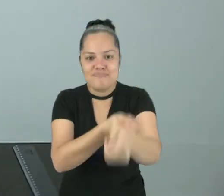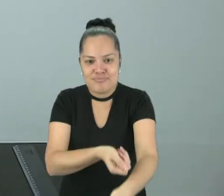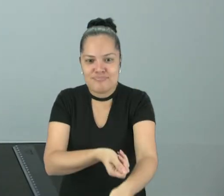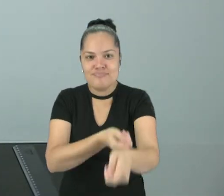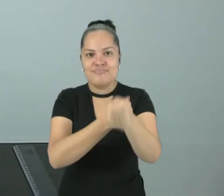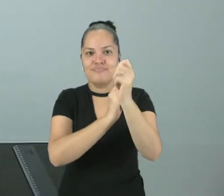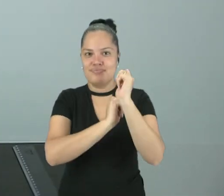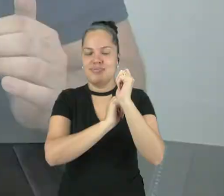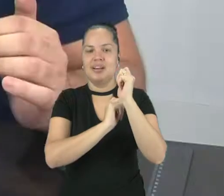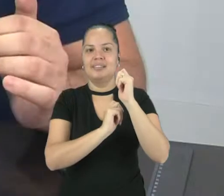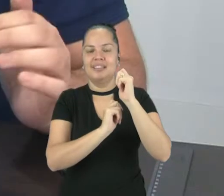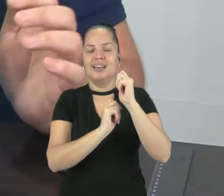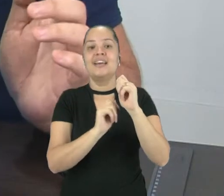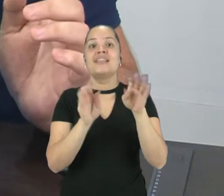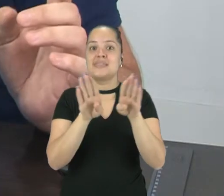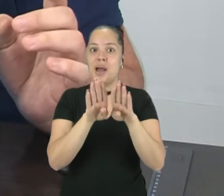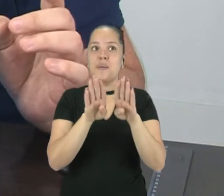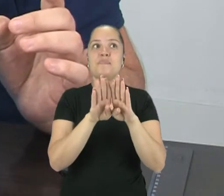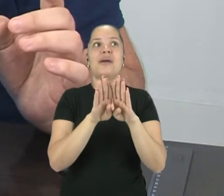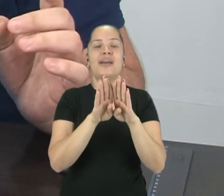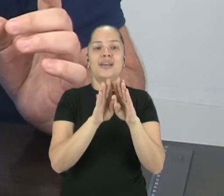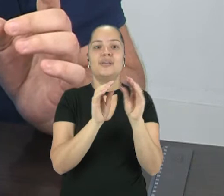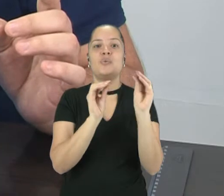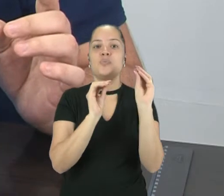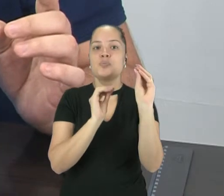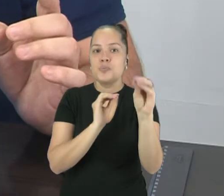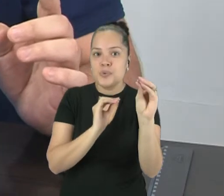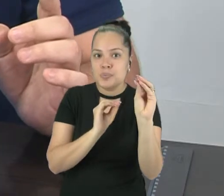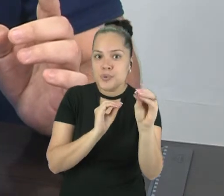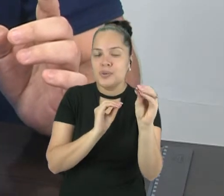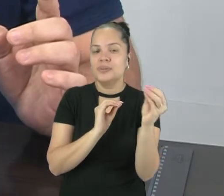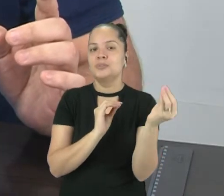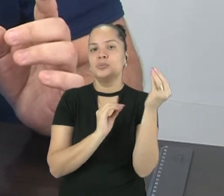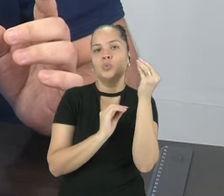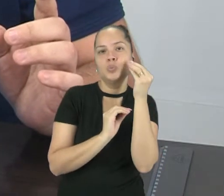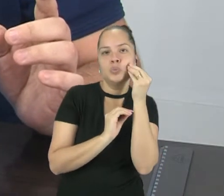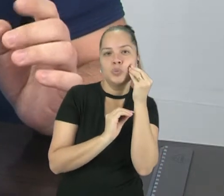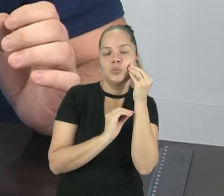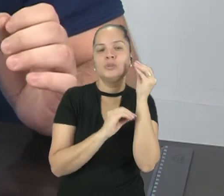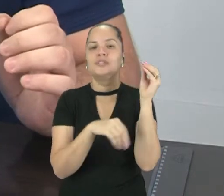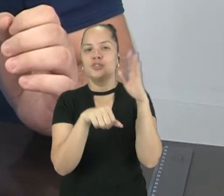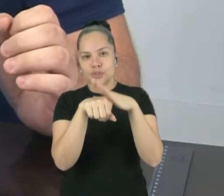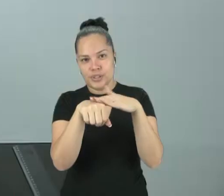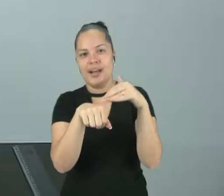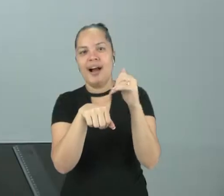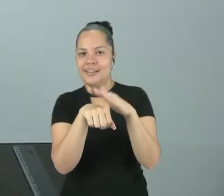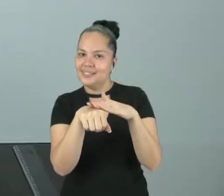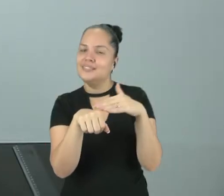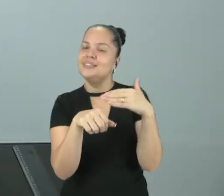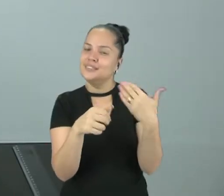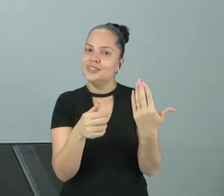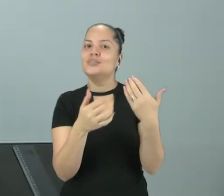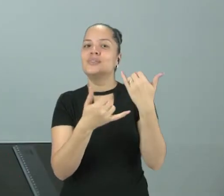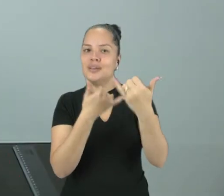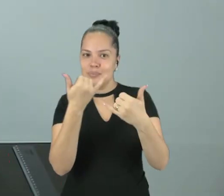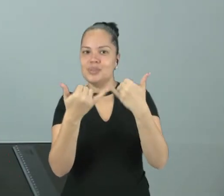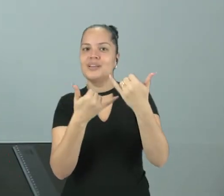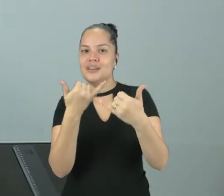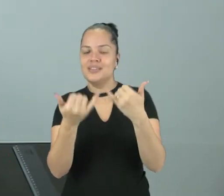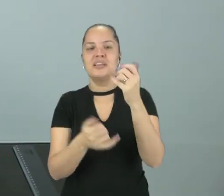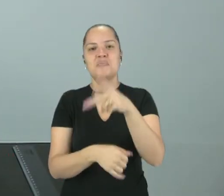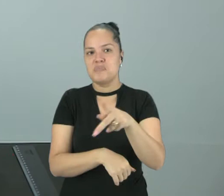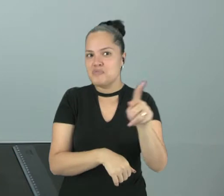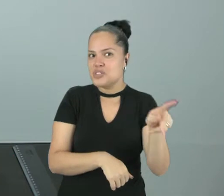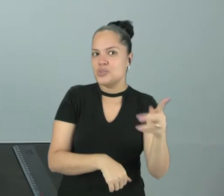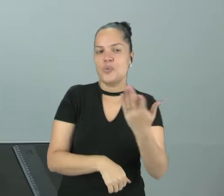a barraca do beijo mas é o beijo no rosto viu ele beija afetivo a entendendo geralmente uma pessoa